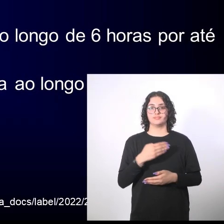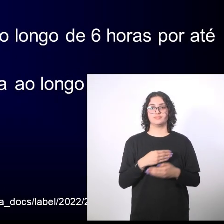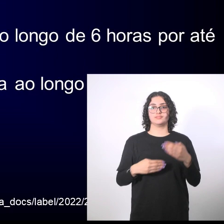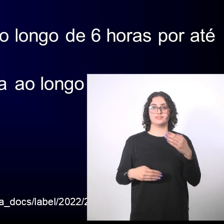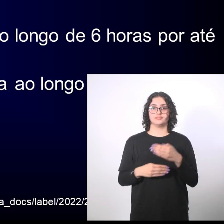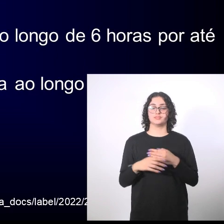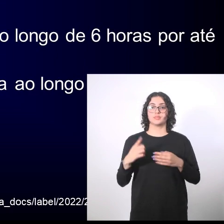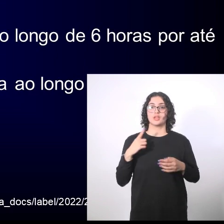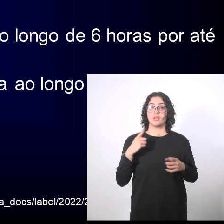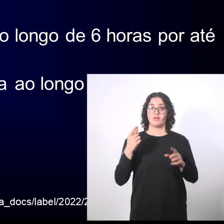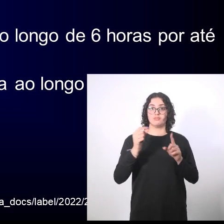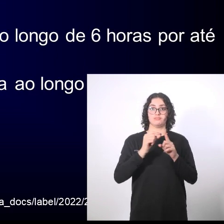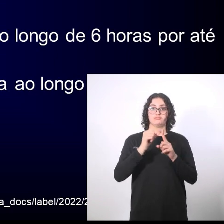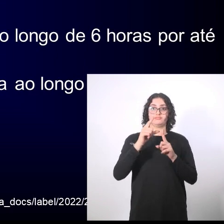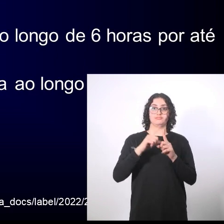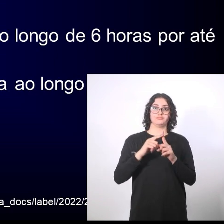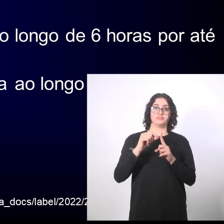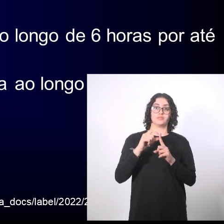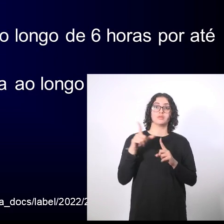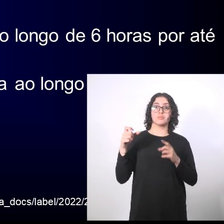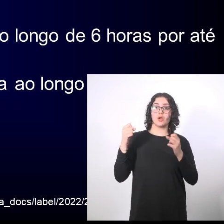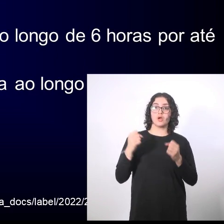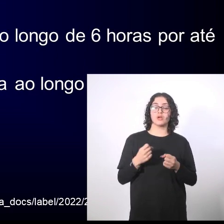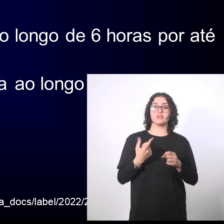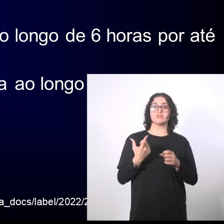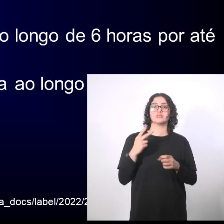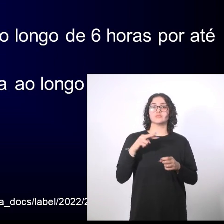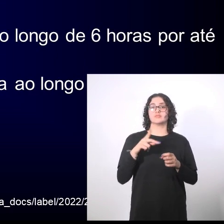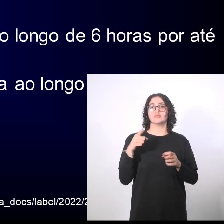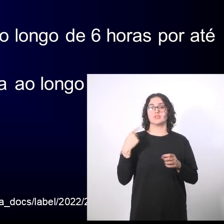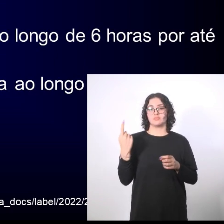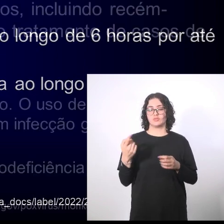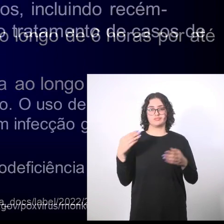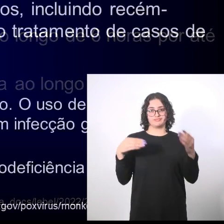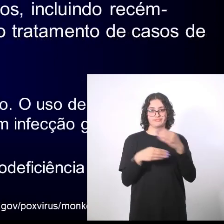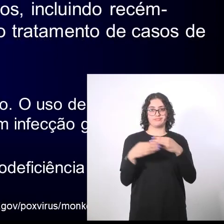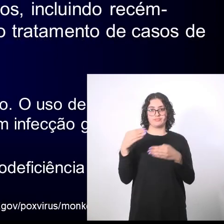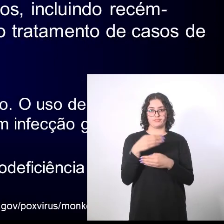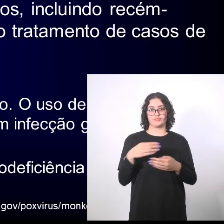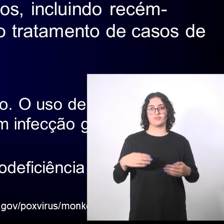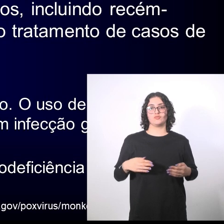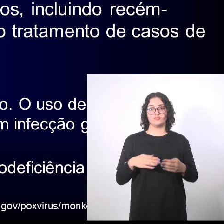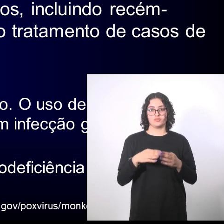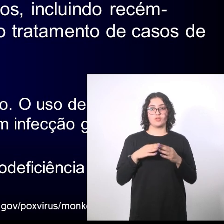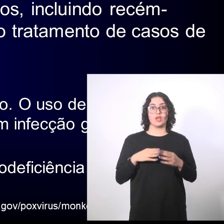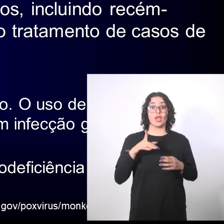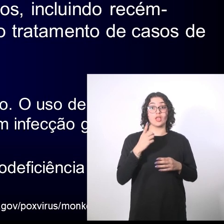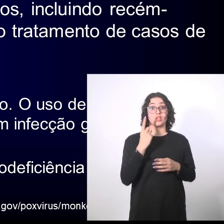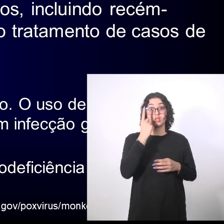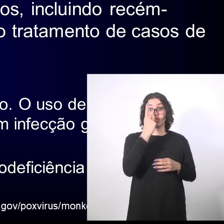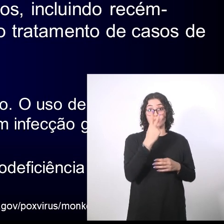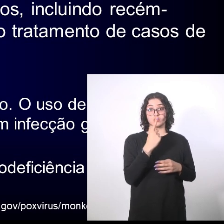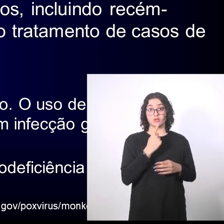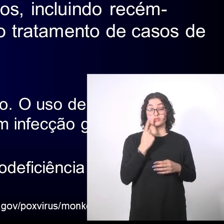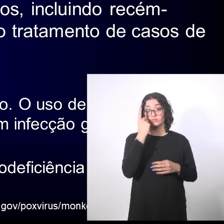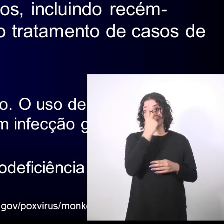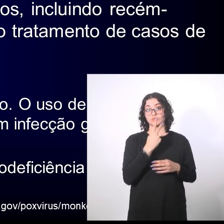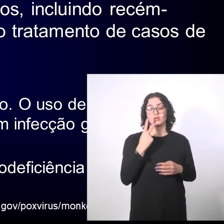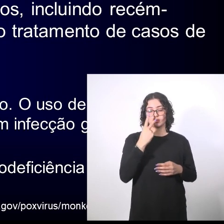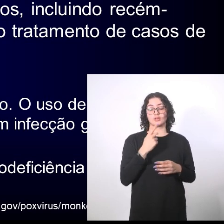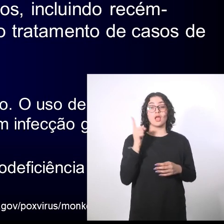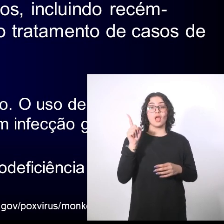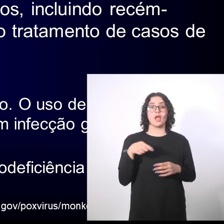Aqui as dosagens, eu acho que isso depois vocês podem consultar. O próximo, por favor. A ideia é usar de 12 em 12 horas. Essas são